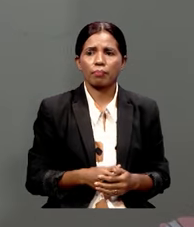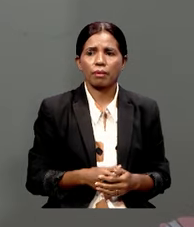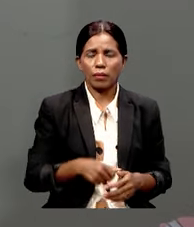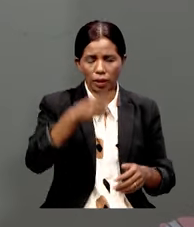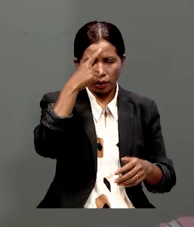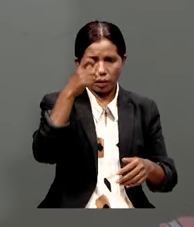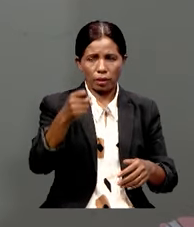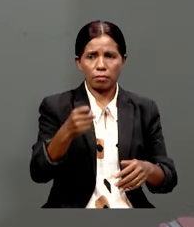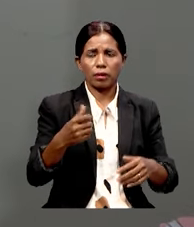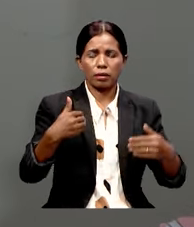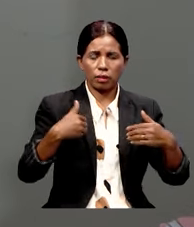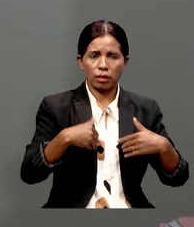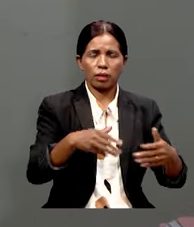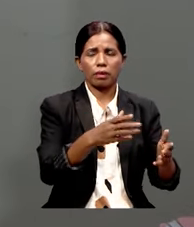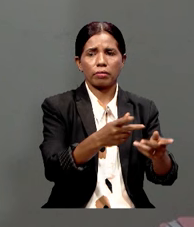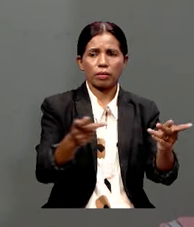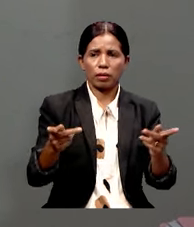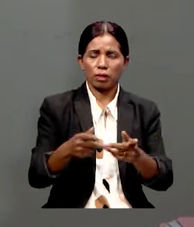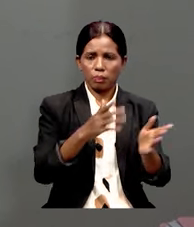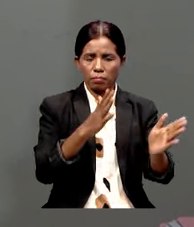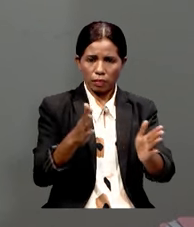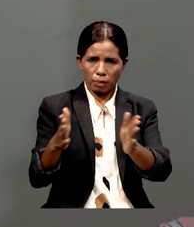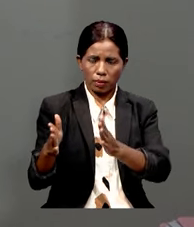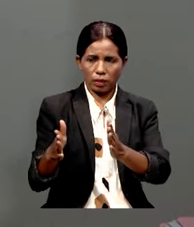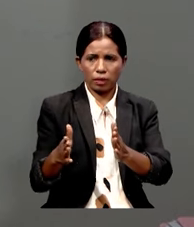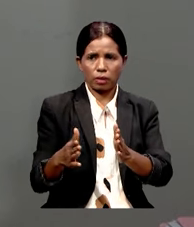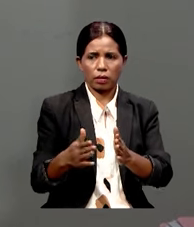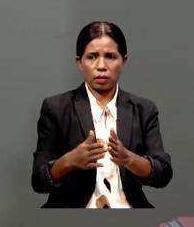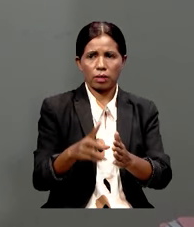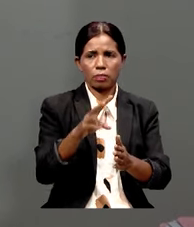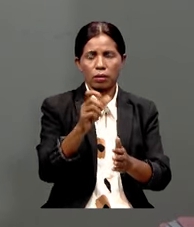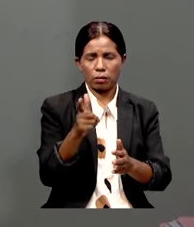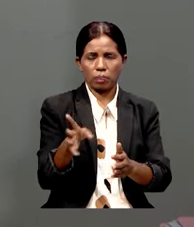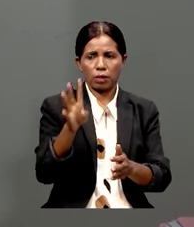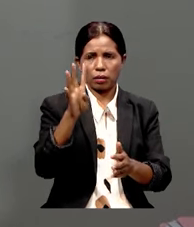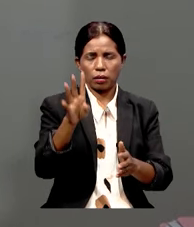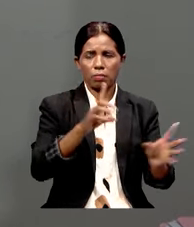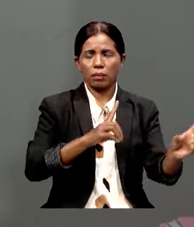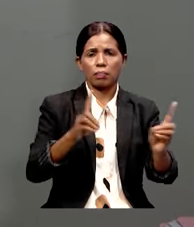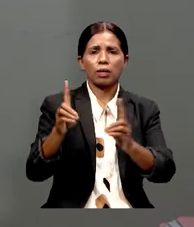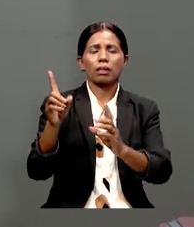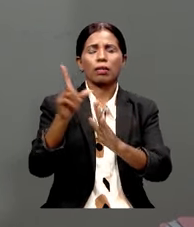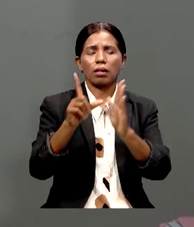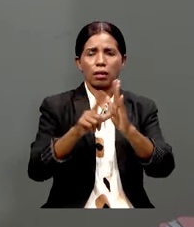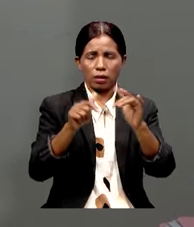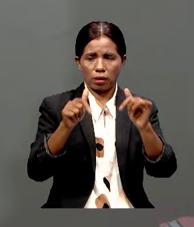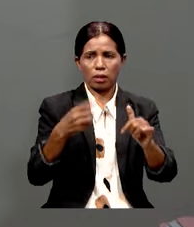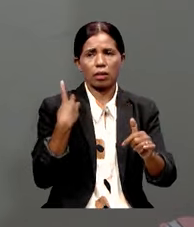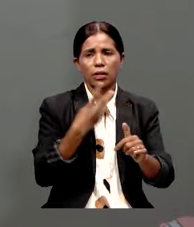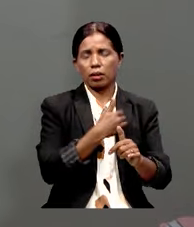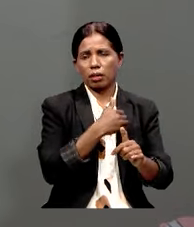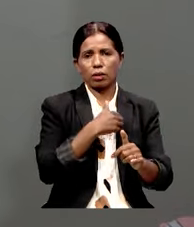tamba si la fase de preparação ia 2024 si implementa lei ne tamba si lau